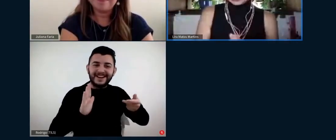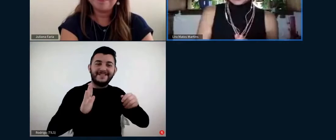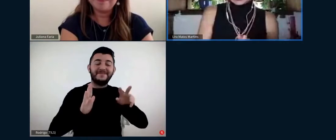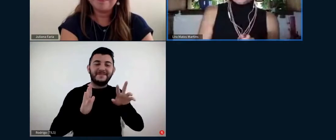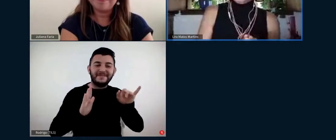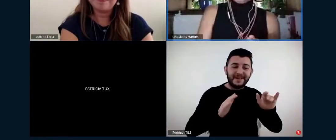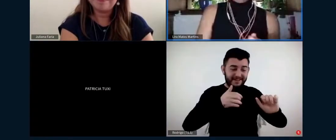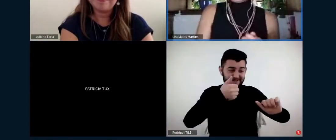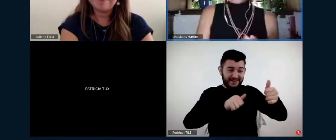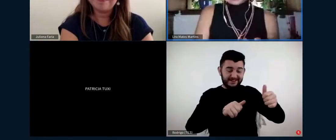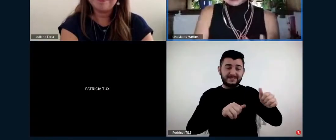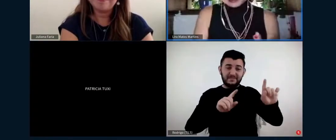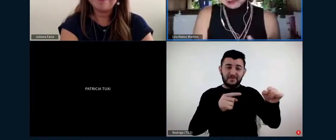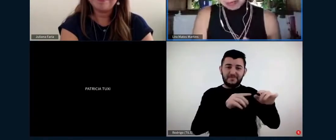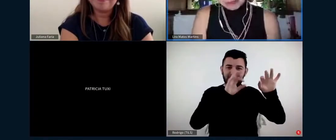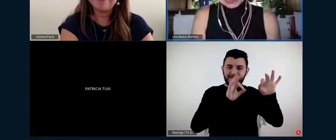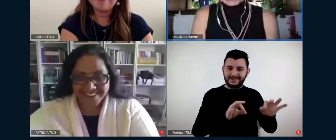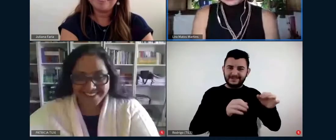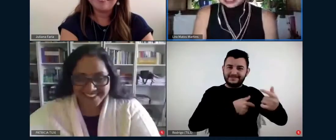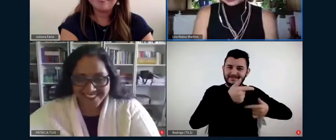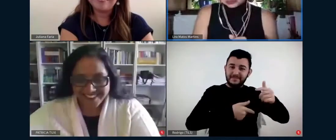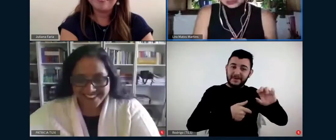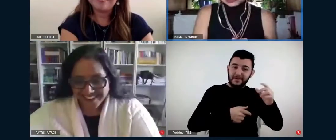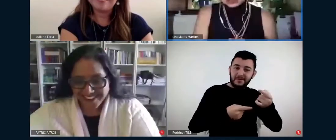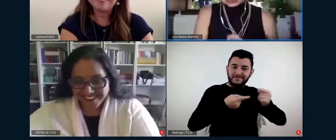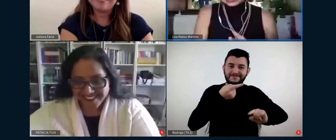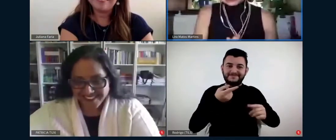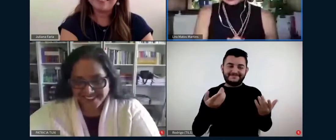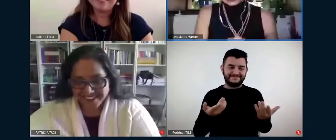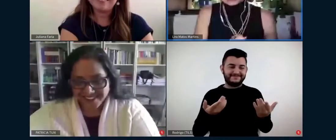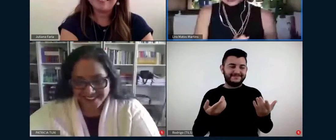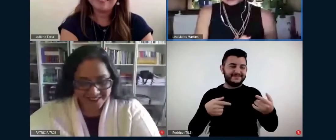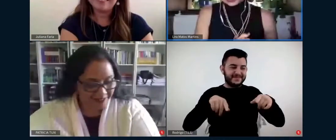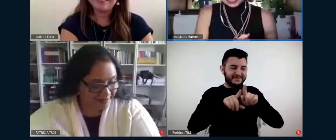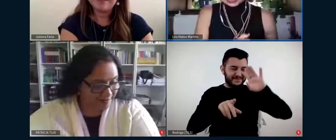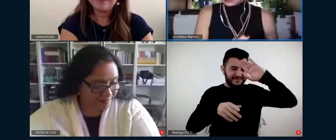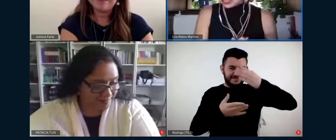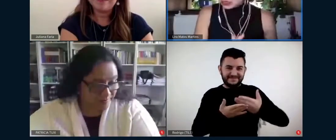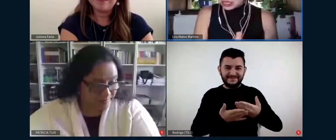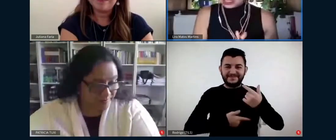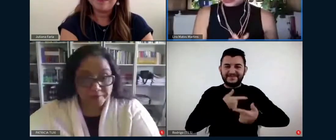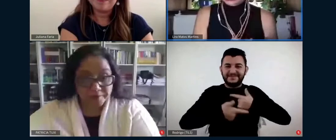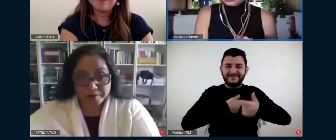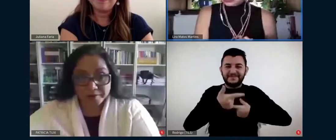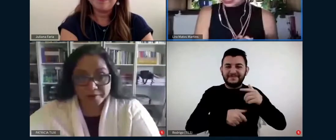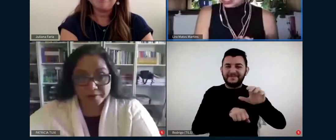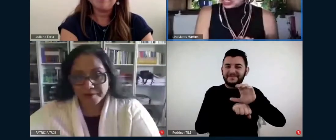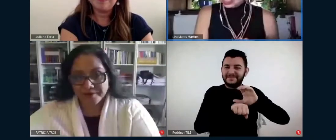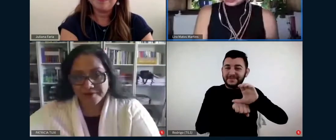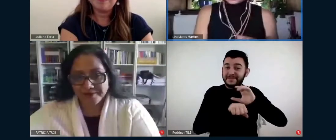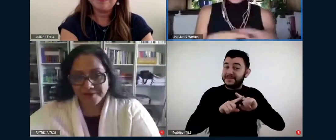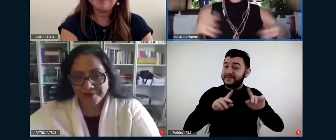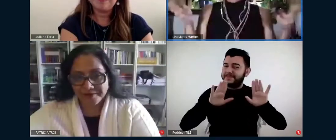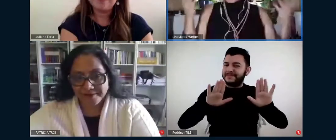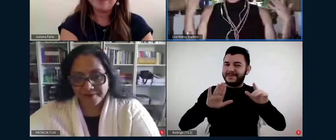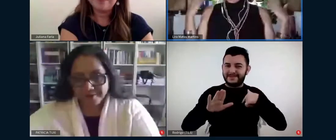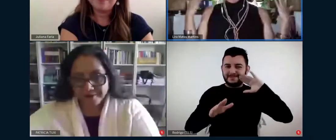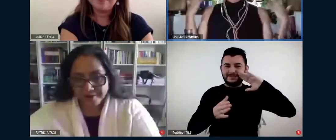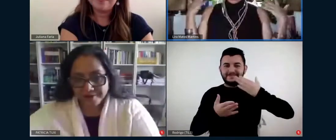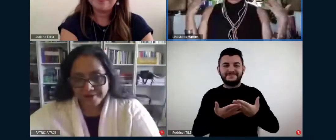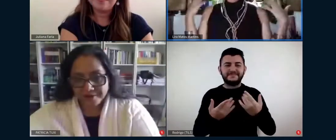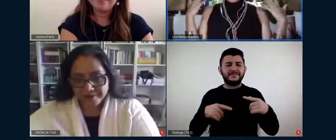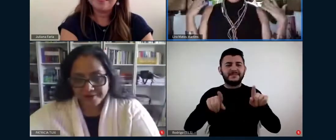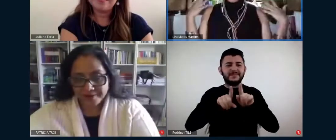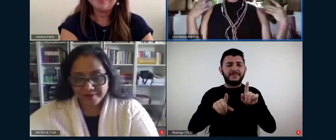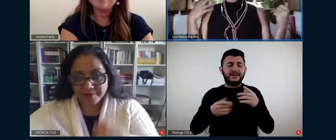né, para atuar. Então, eu acredito muito, sim, no trabalho dos CAIS, mas eu acredito que a gente deixou